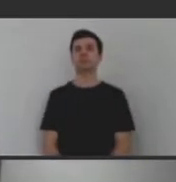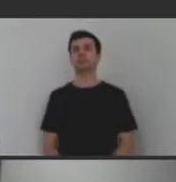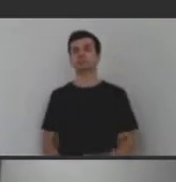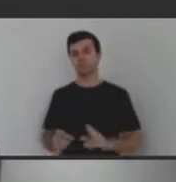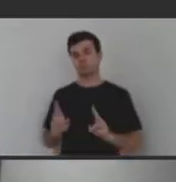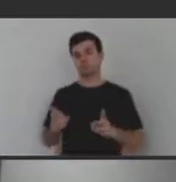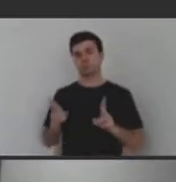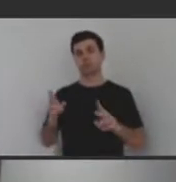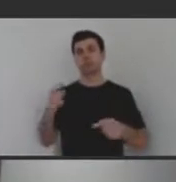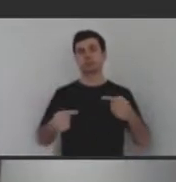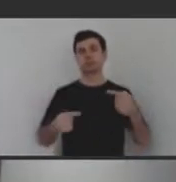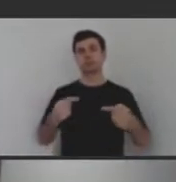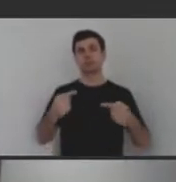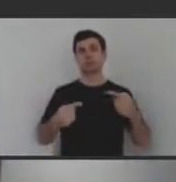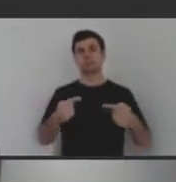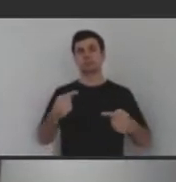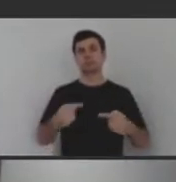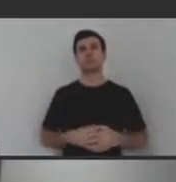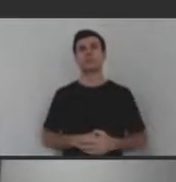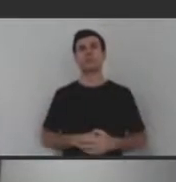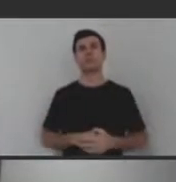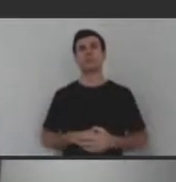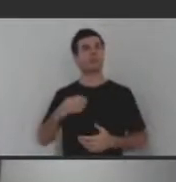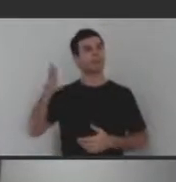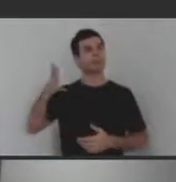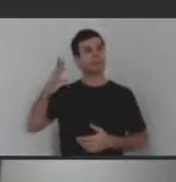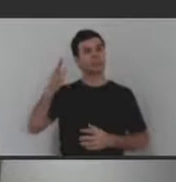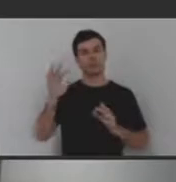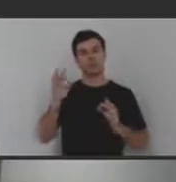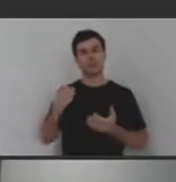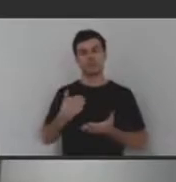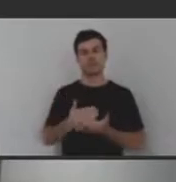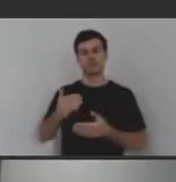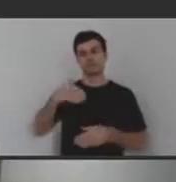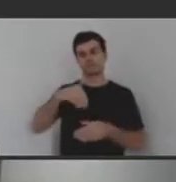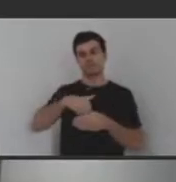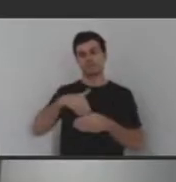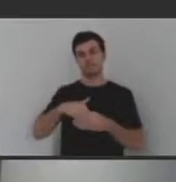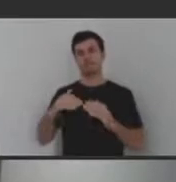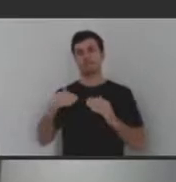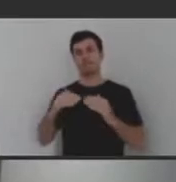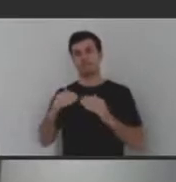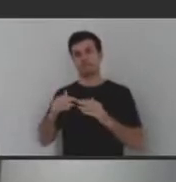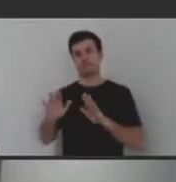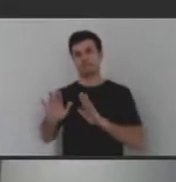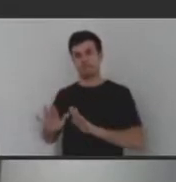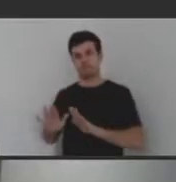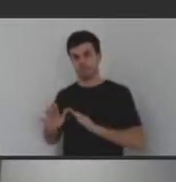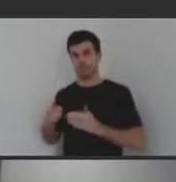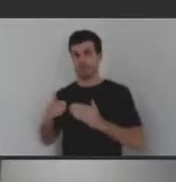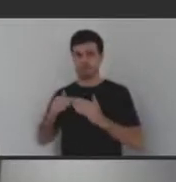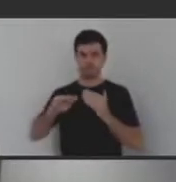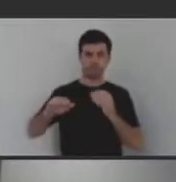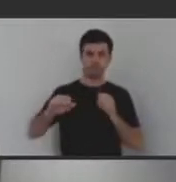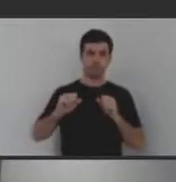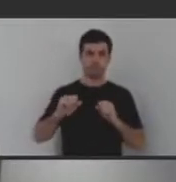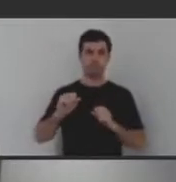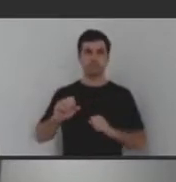discussão. Não havendo mais oradores, em votação. Os favoráveis permaneçam como estão, os contrários se